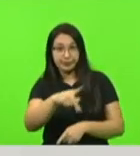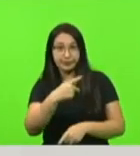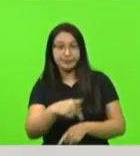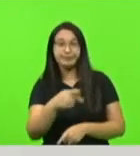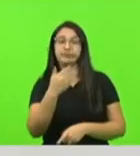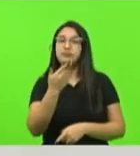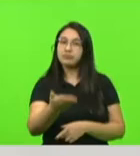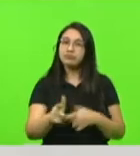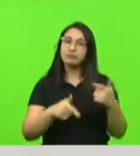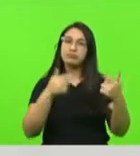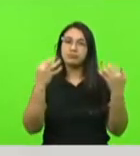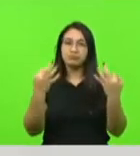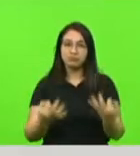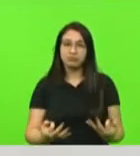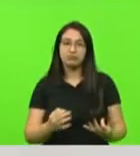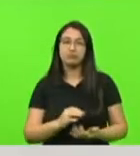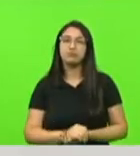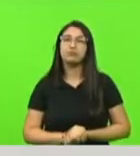as escolas.